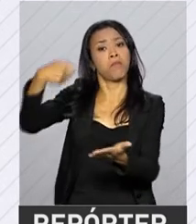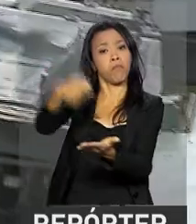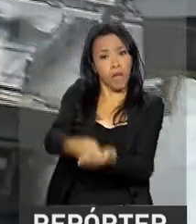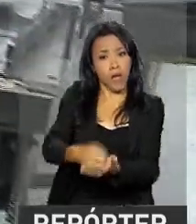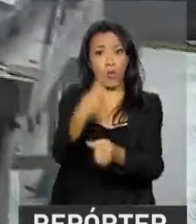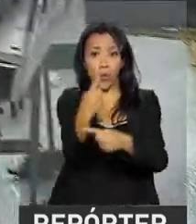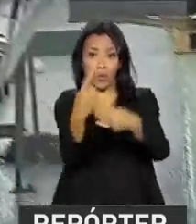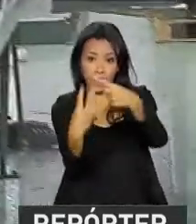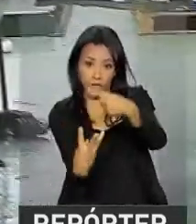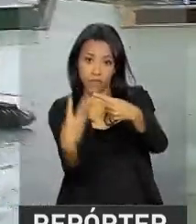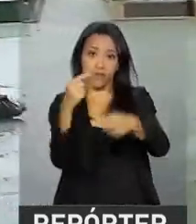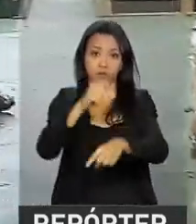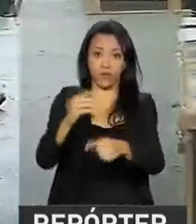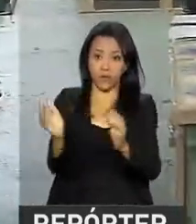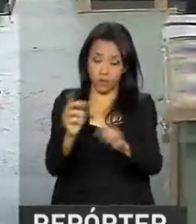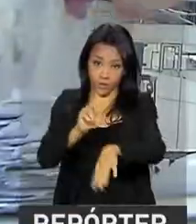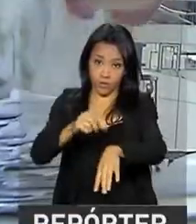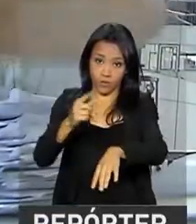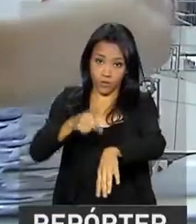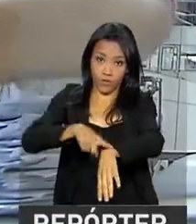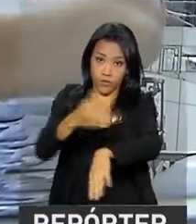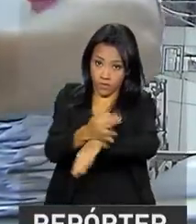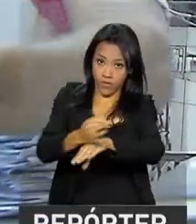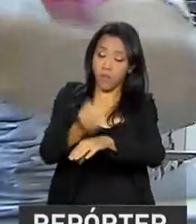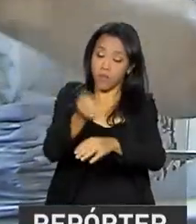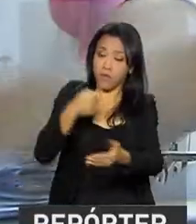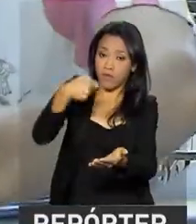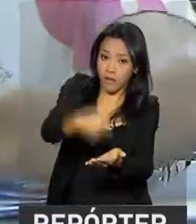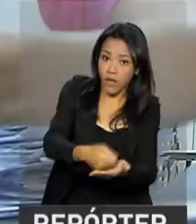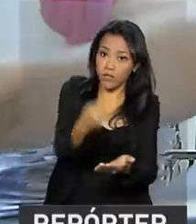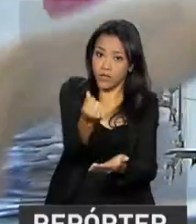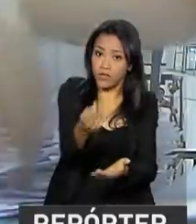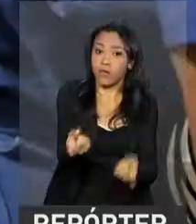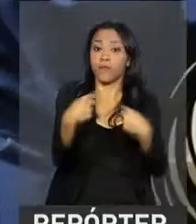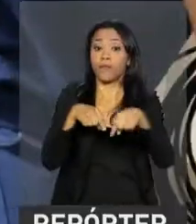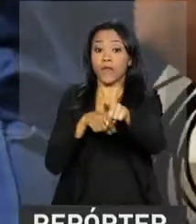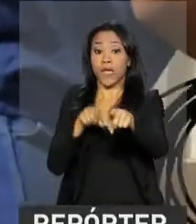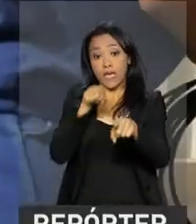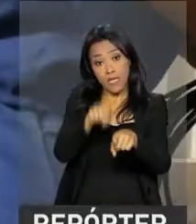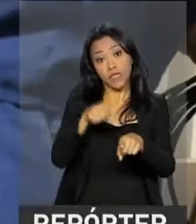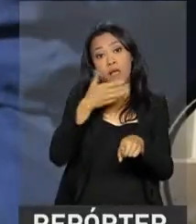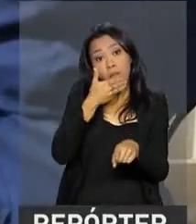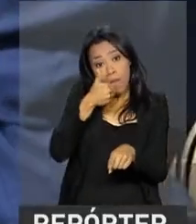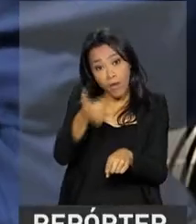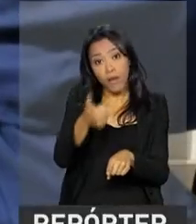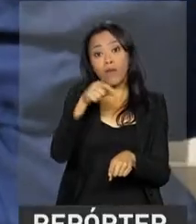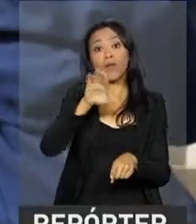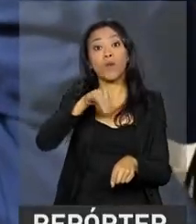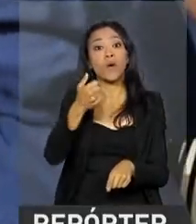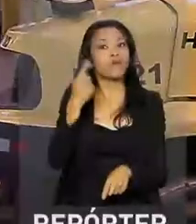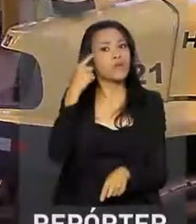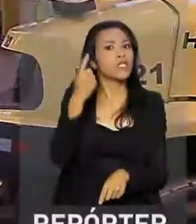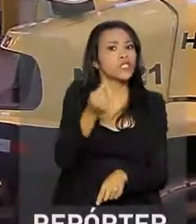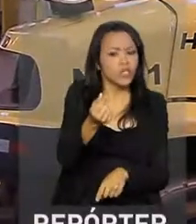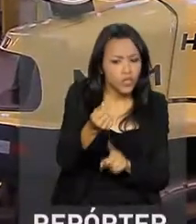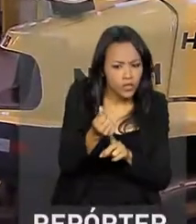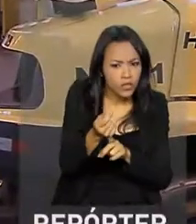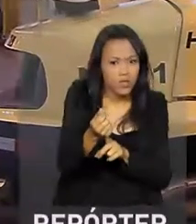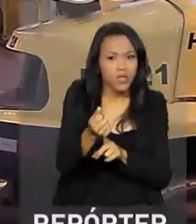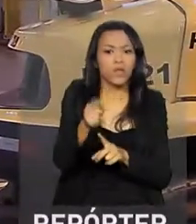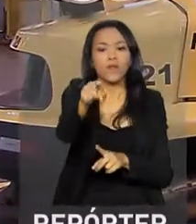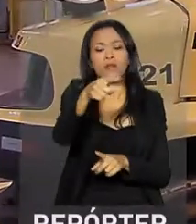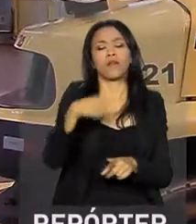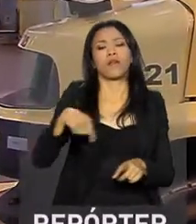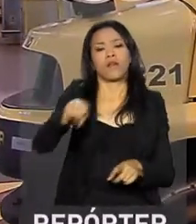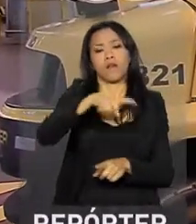essa modalidade de contratação pode ser melhor para o empregado quando o assunto é remuneração segundo dados da